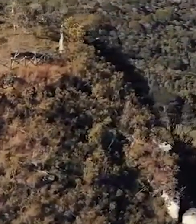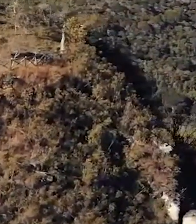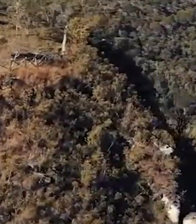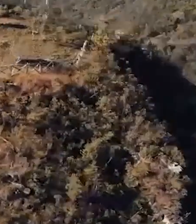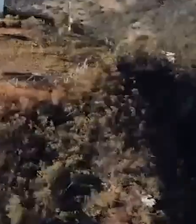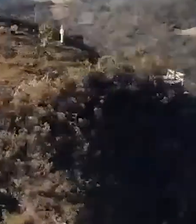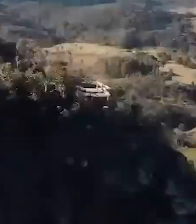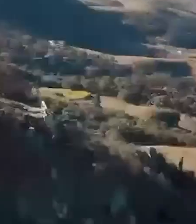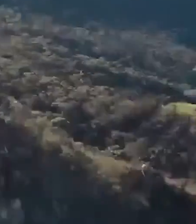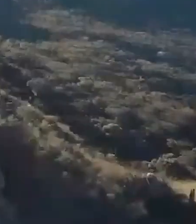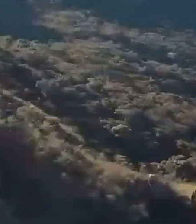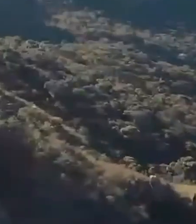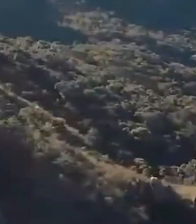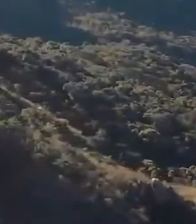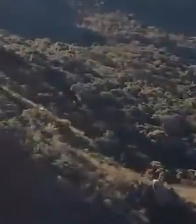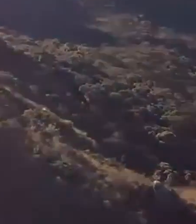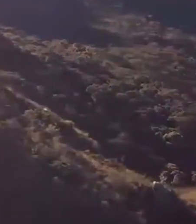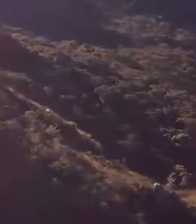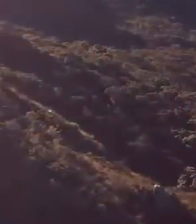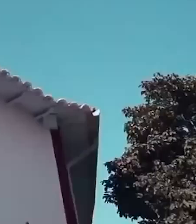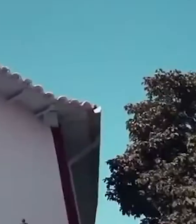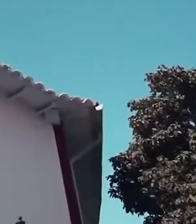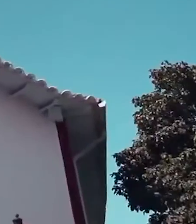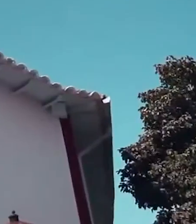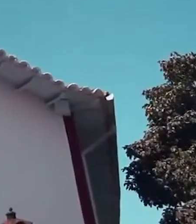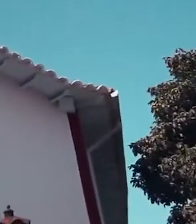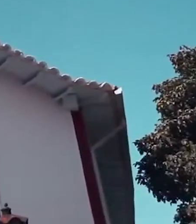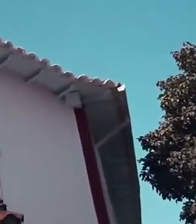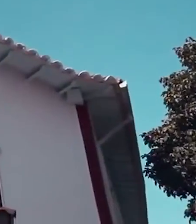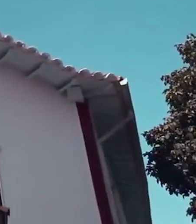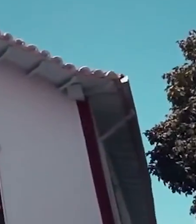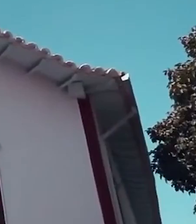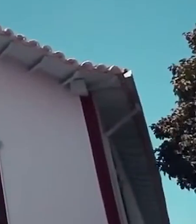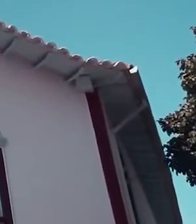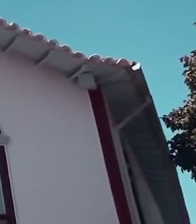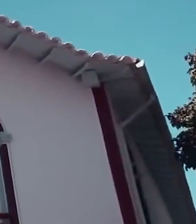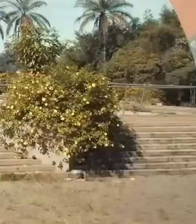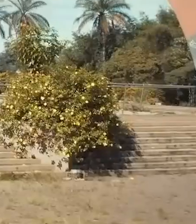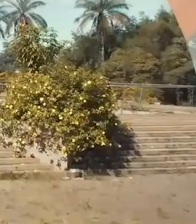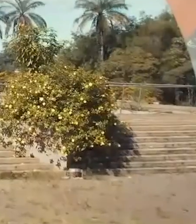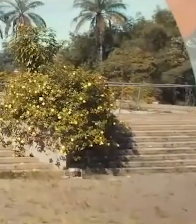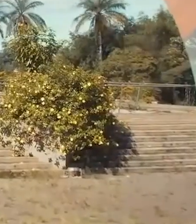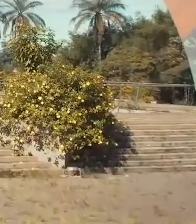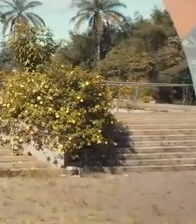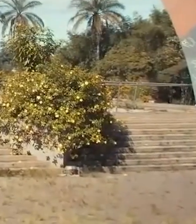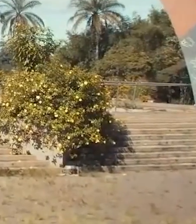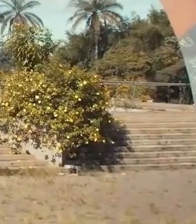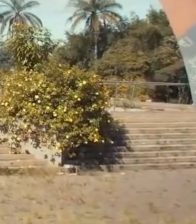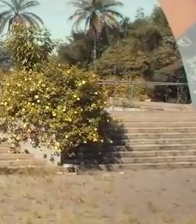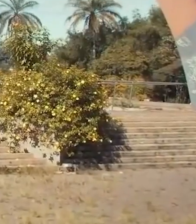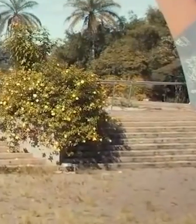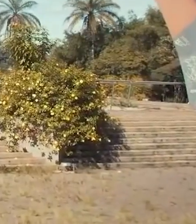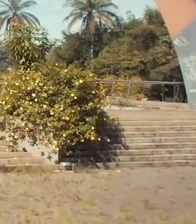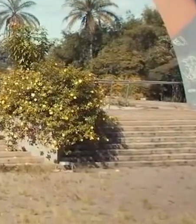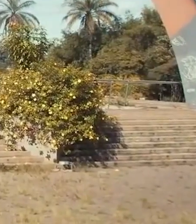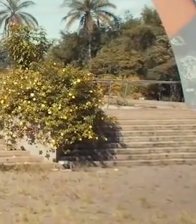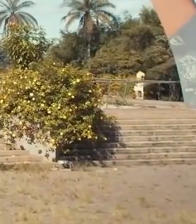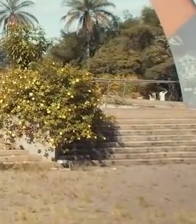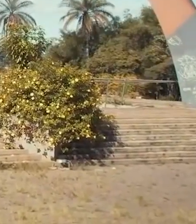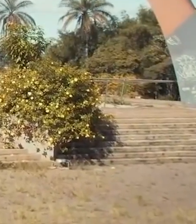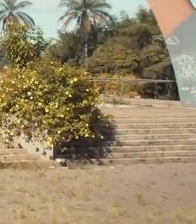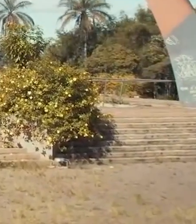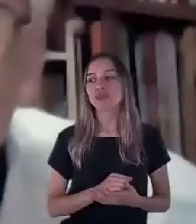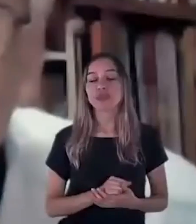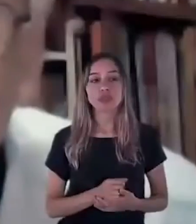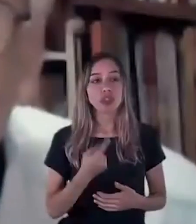era saudade, né? E tem outros versos, né? Quer dizer, sobre Itabira e sobre ele também, quer dizer, ele diz: